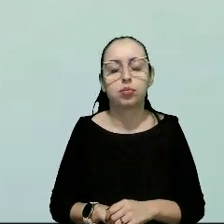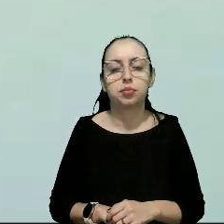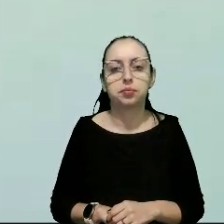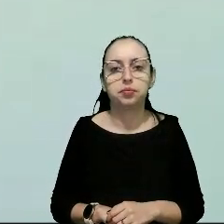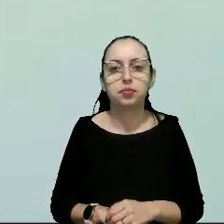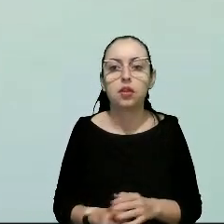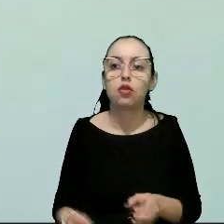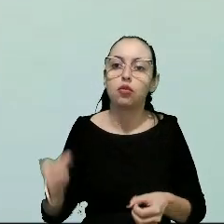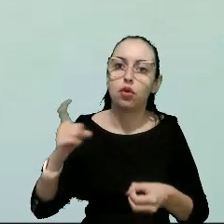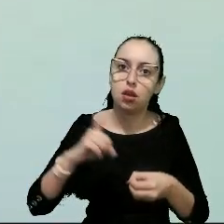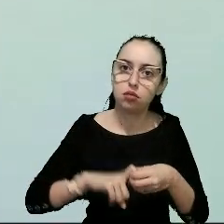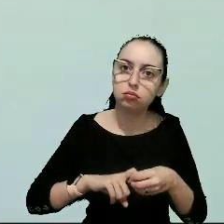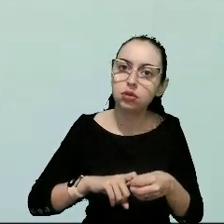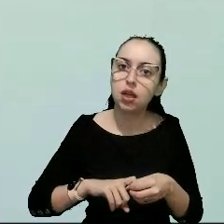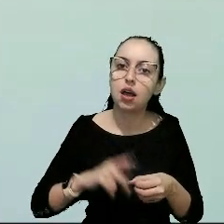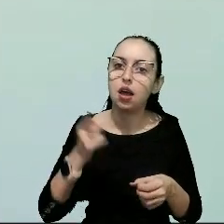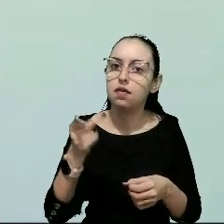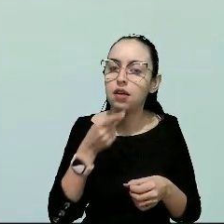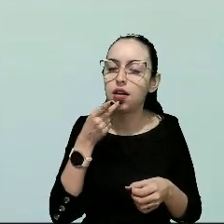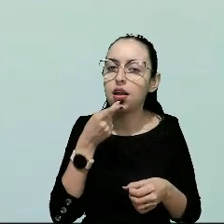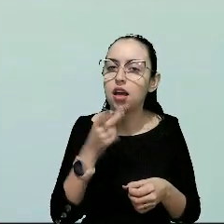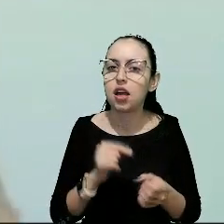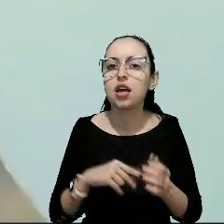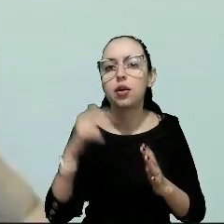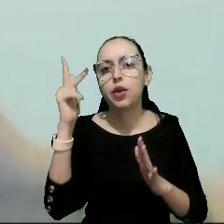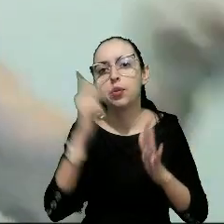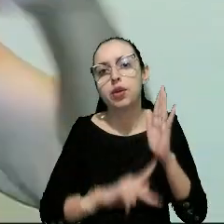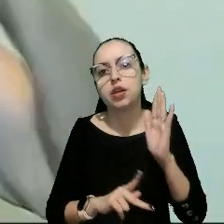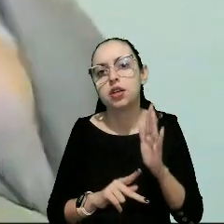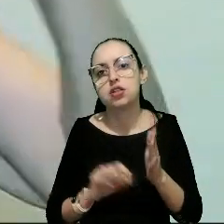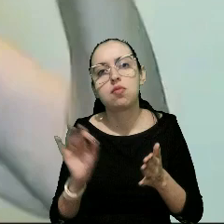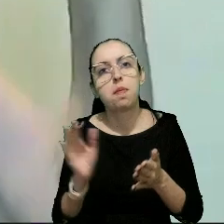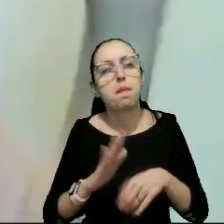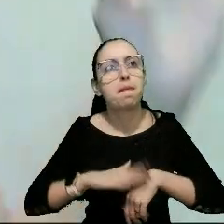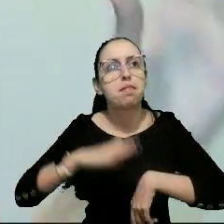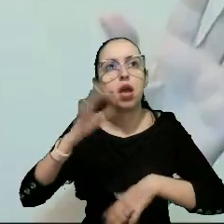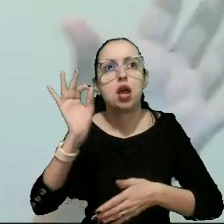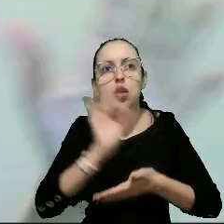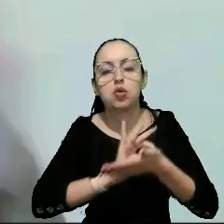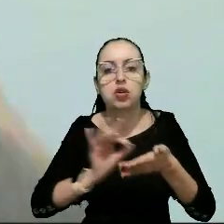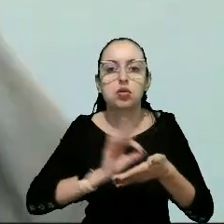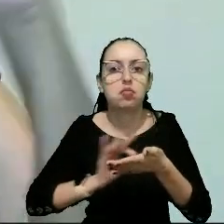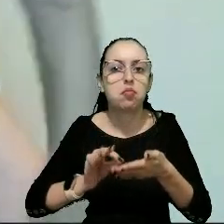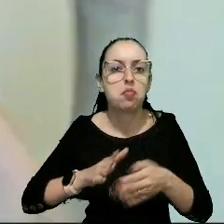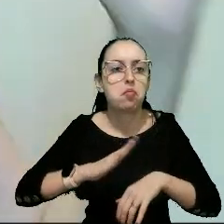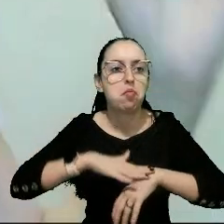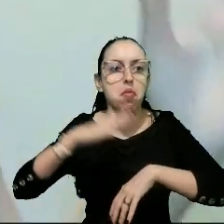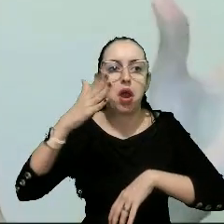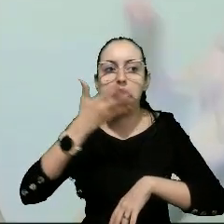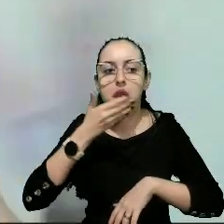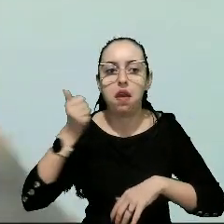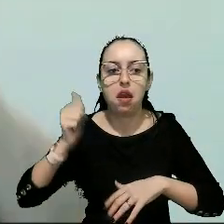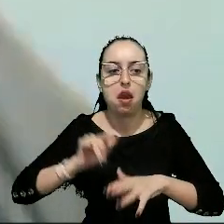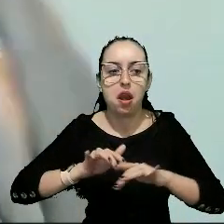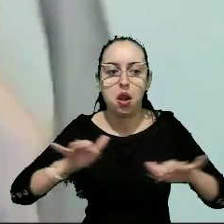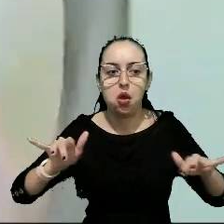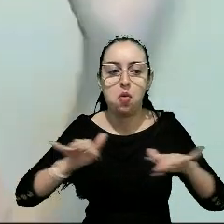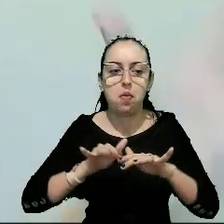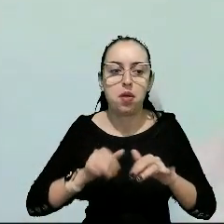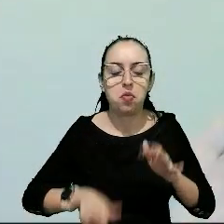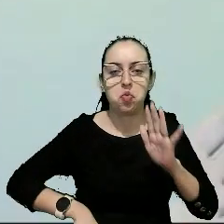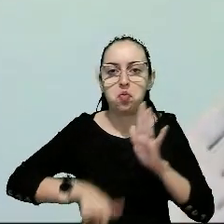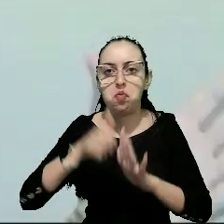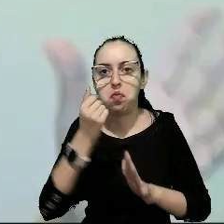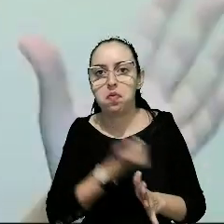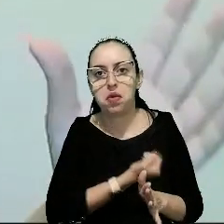projeto, isso que eu quero voltar aqui, não é ter, você é a maior escritora, você é a maior pianista, você é a